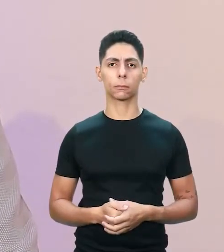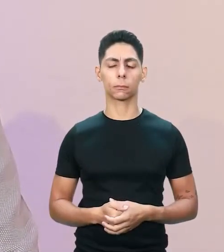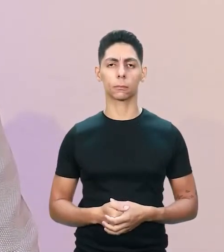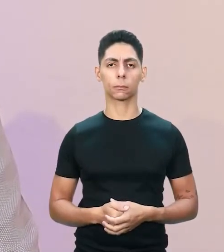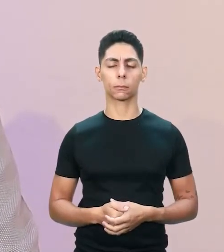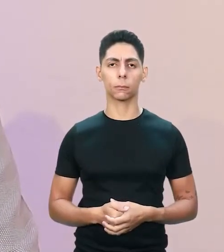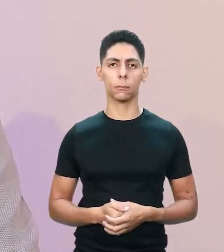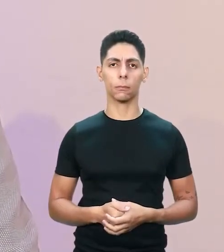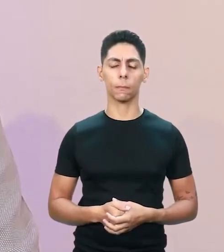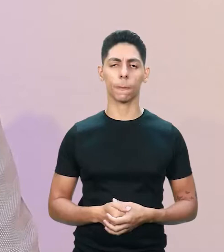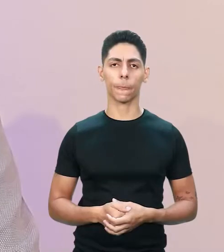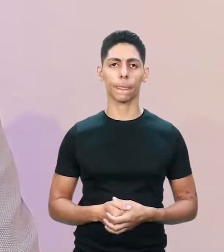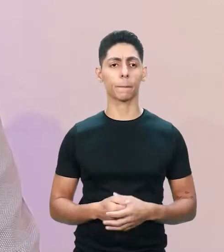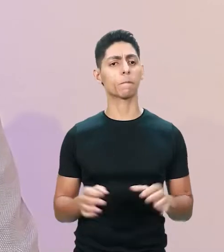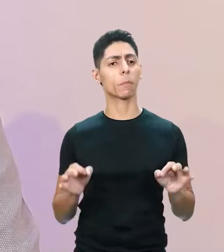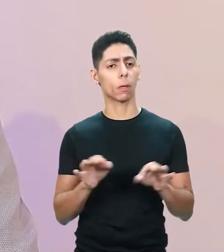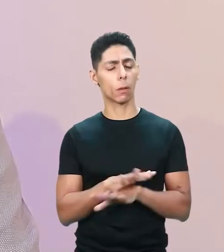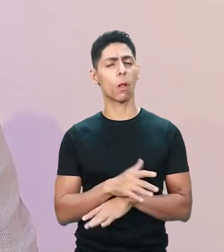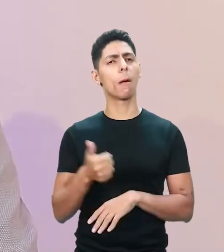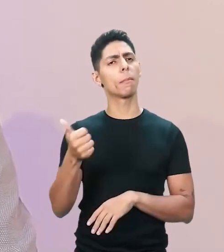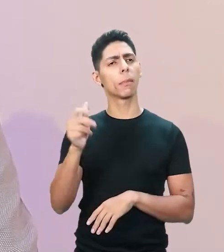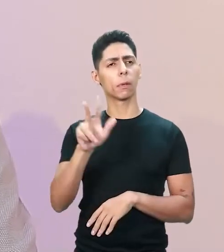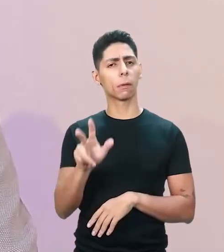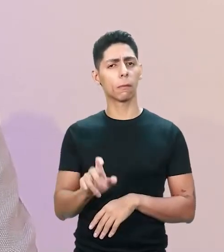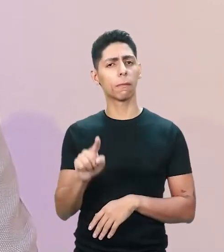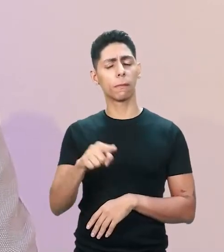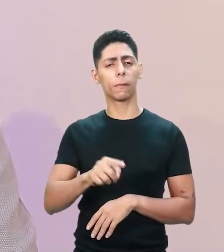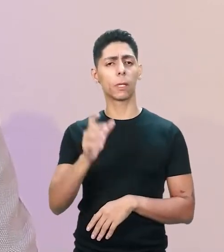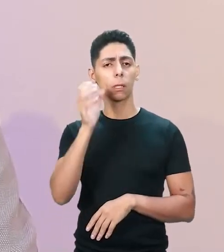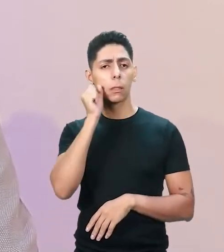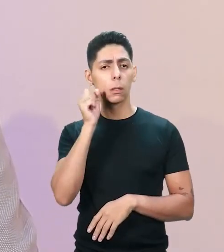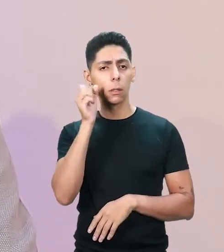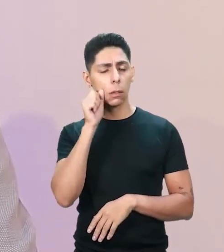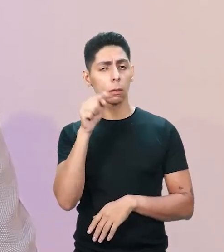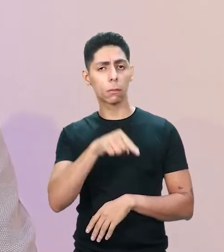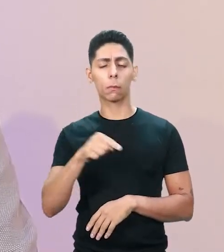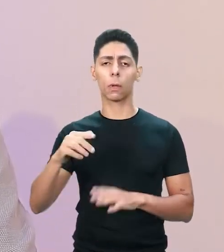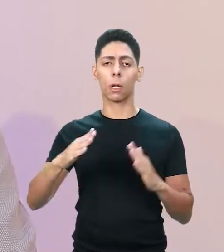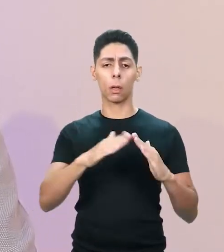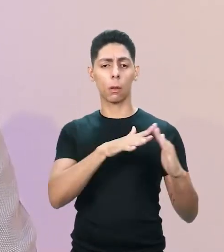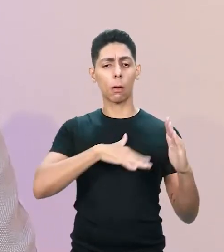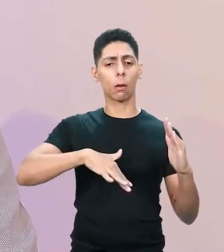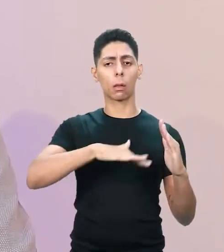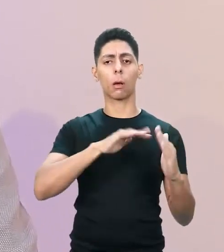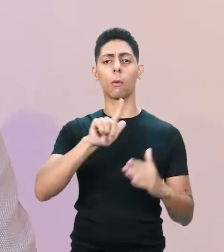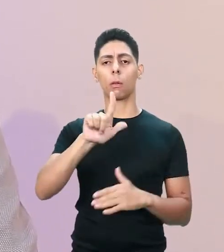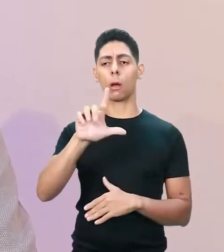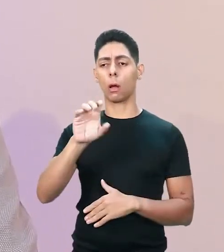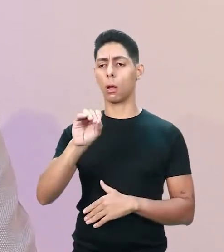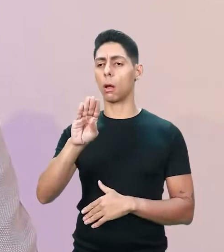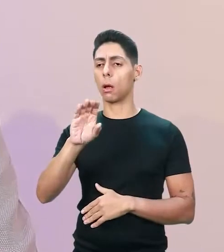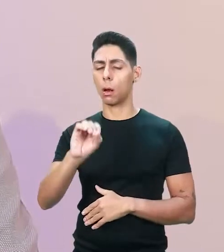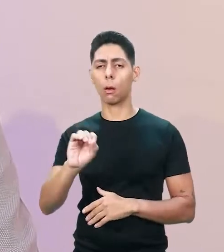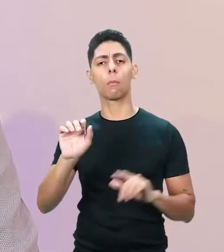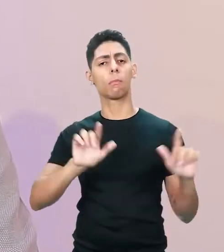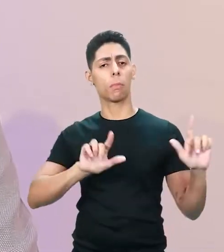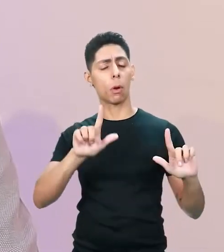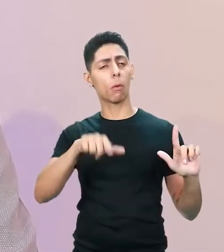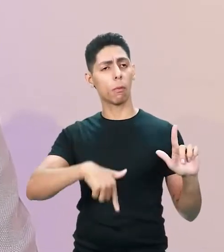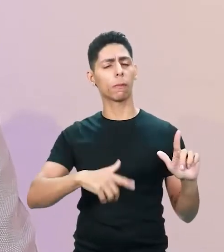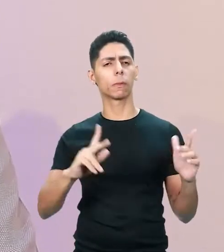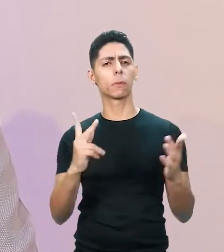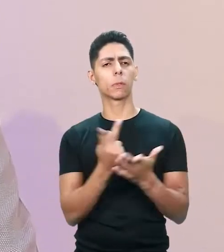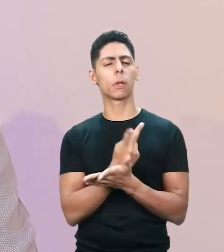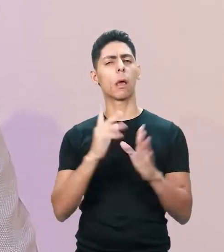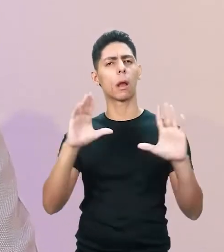A primeira vez que eu te escutei foi no Quintal da Globo, programa que você fazia à